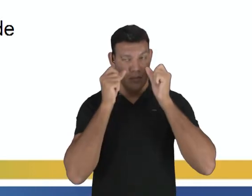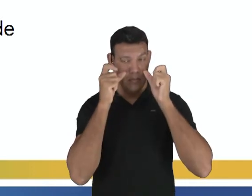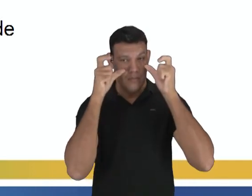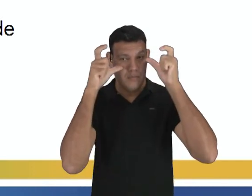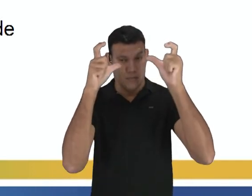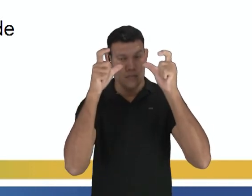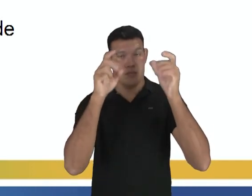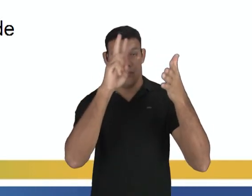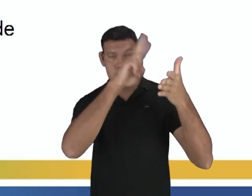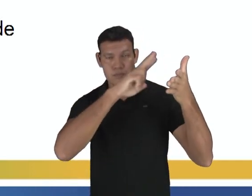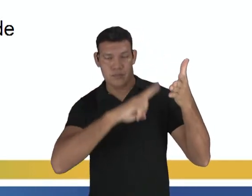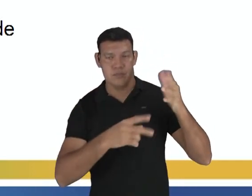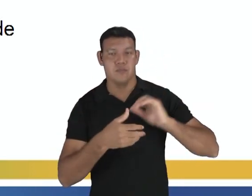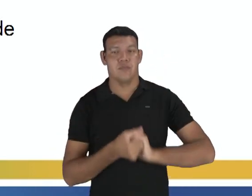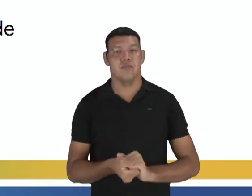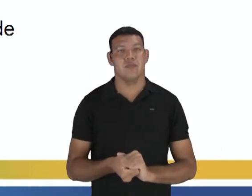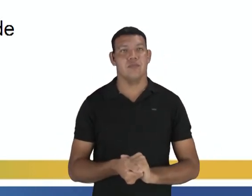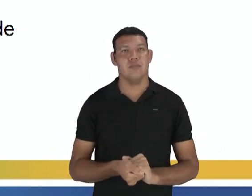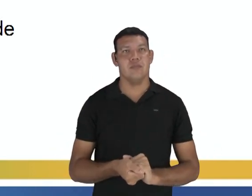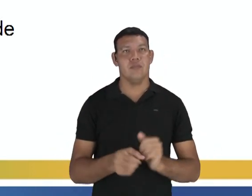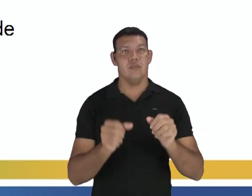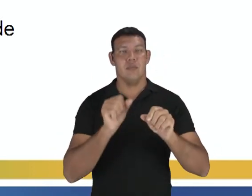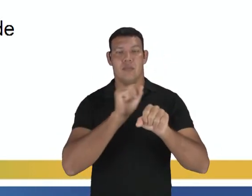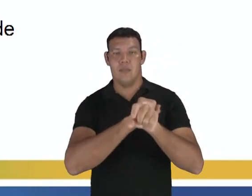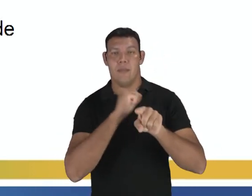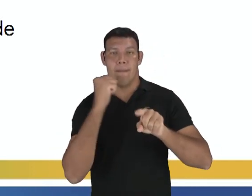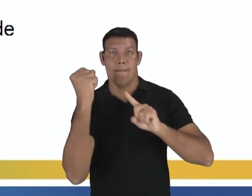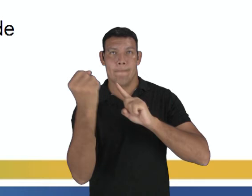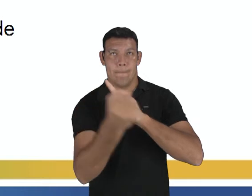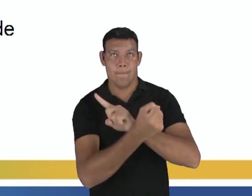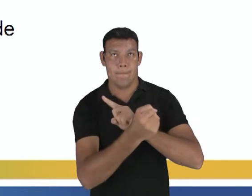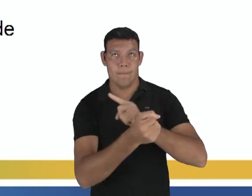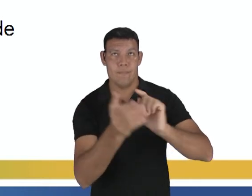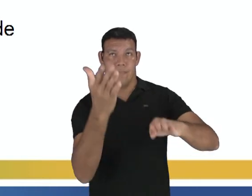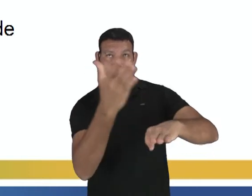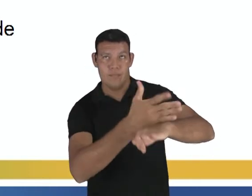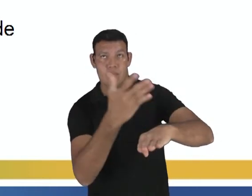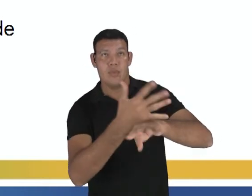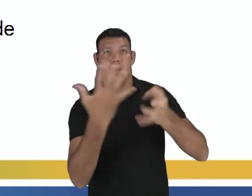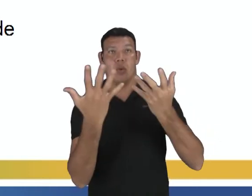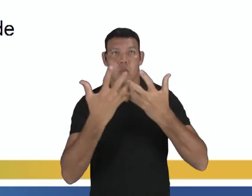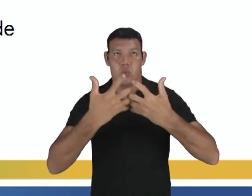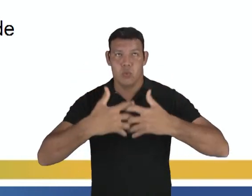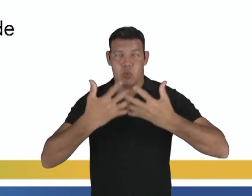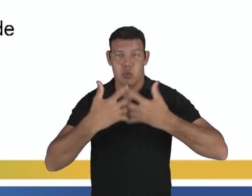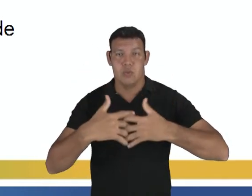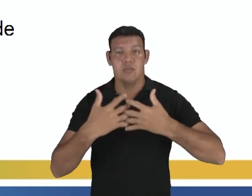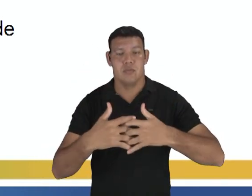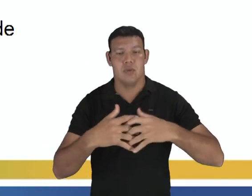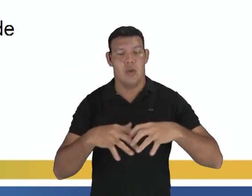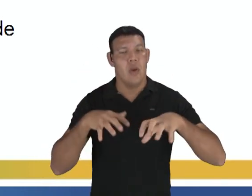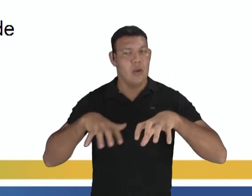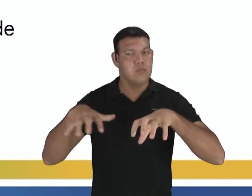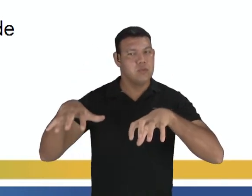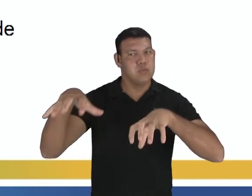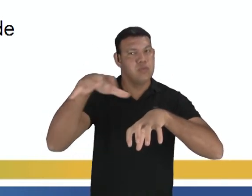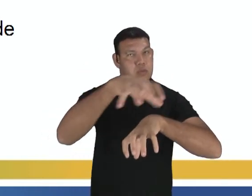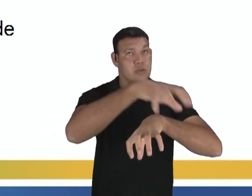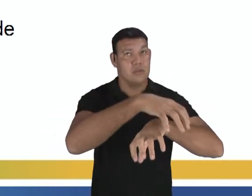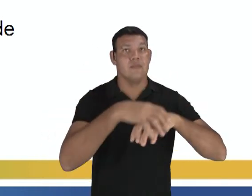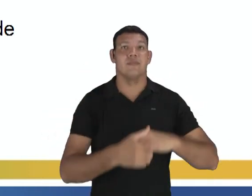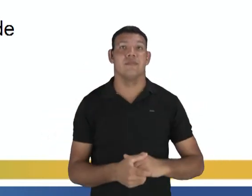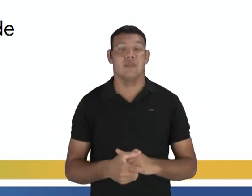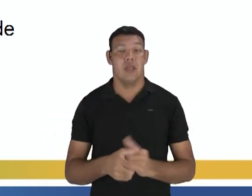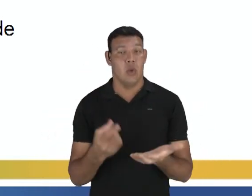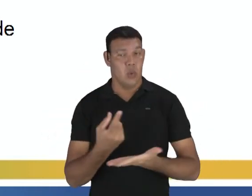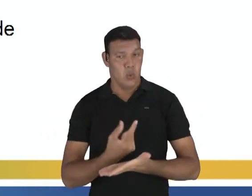atenção a leitura. As sociedades modernas são complexas e multifacetadas, mas é